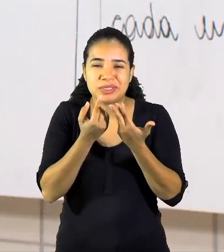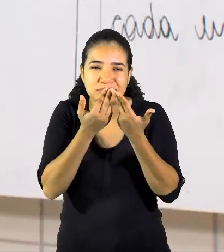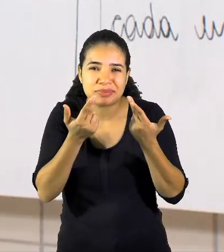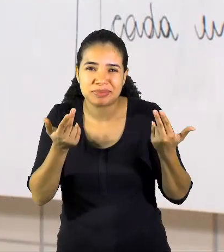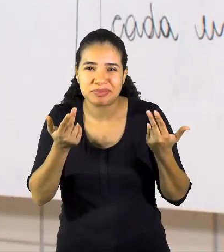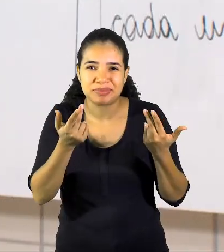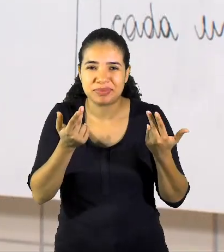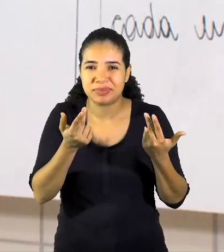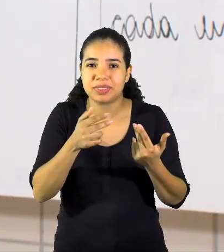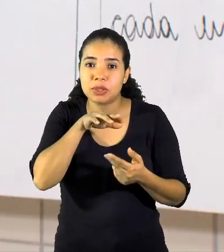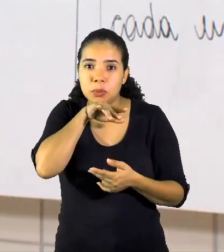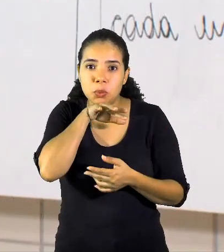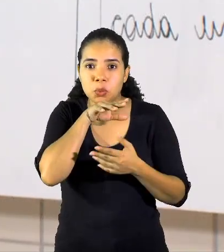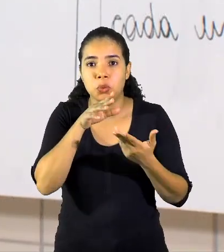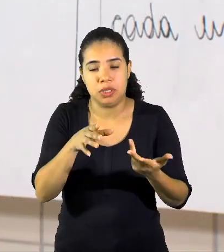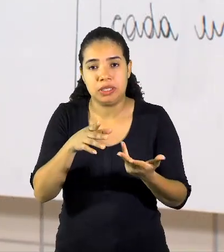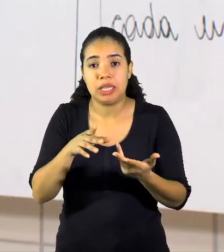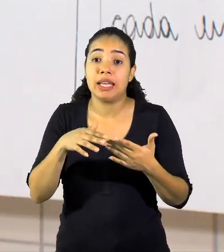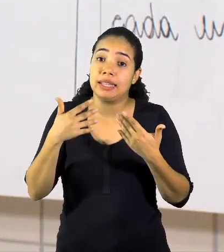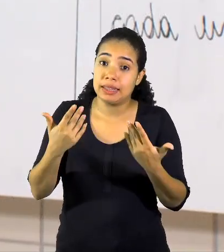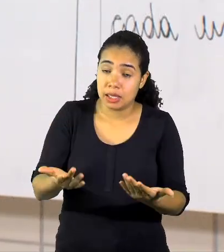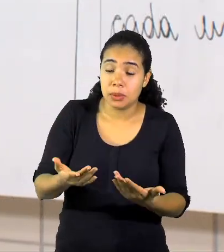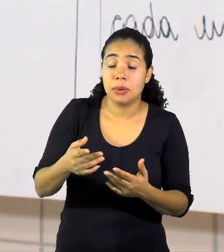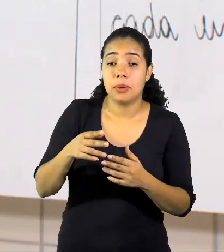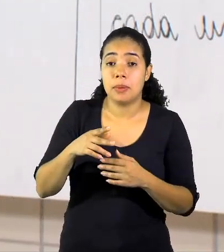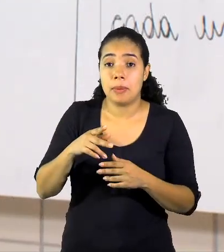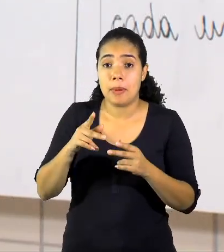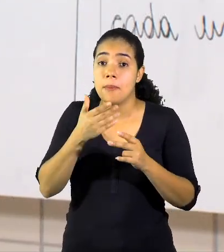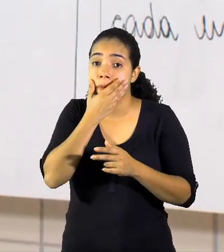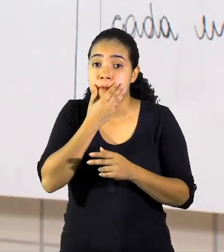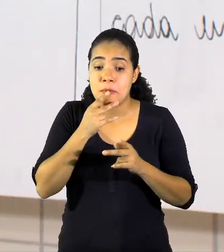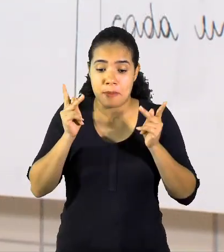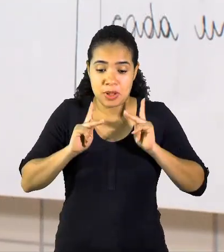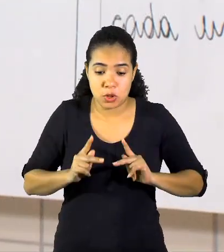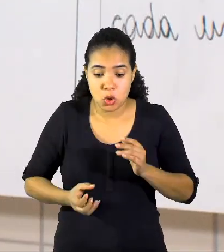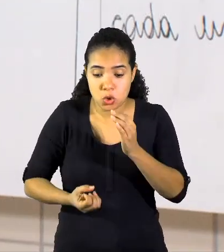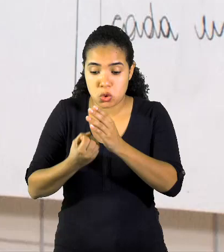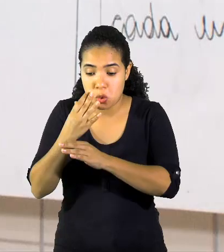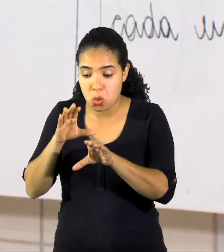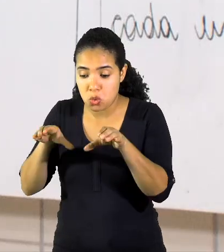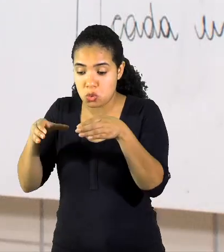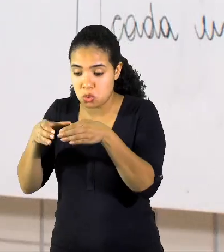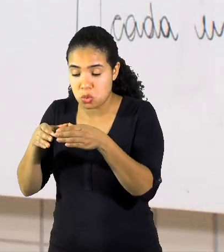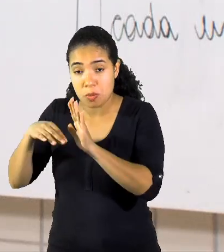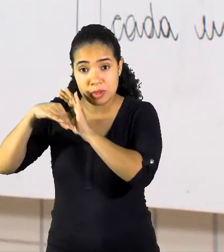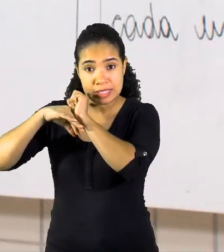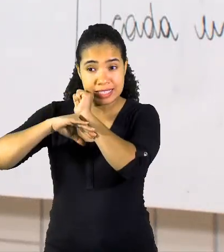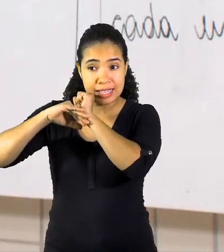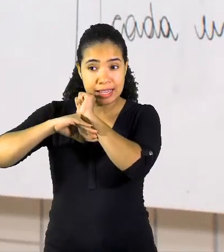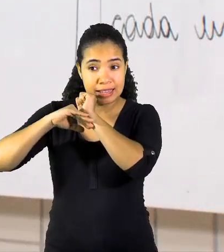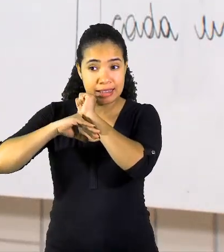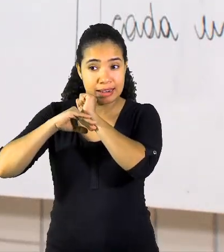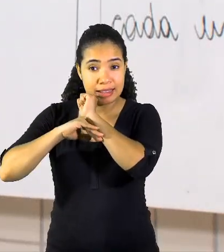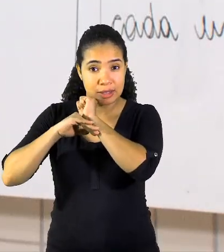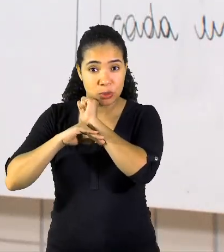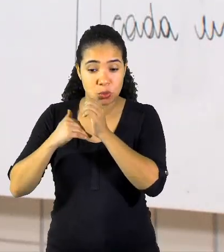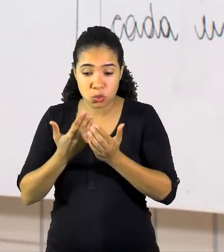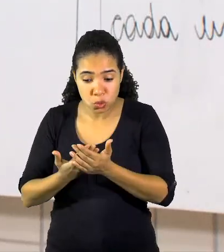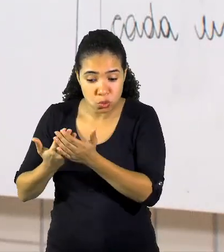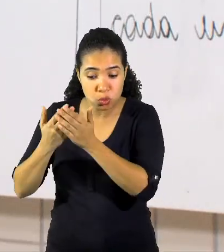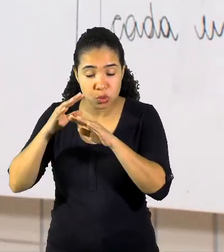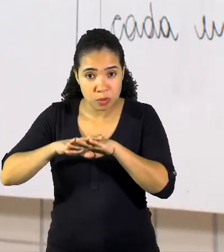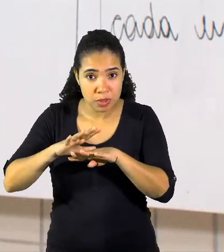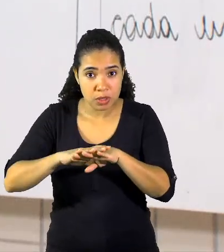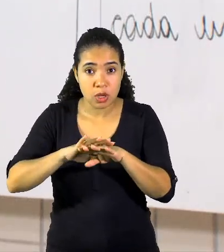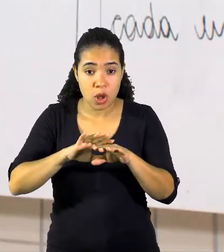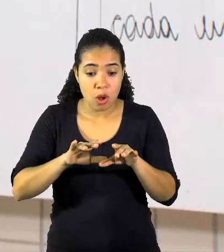isso com maus olhos. Então, Pitágoras, ele criou uma sociedade secreta de estudo de matemática. Essas pessoas que faziam